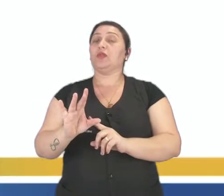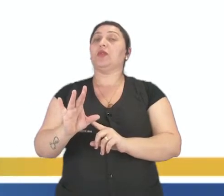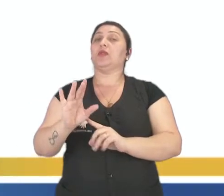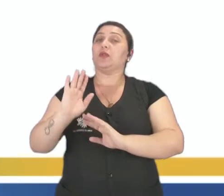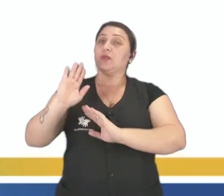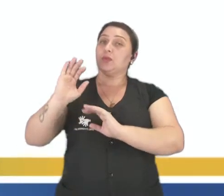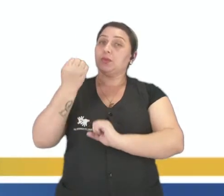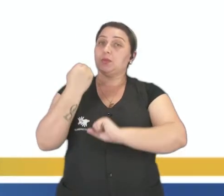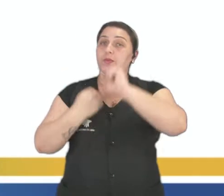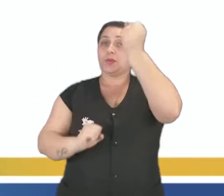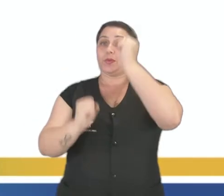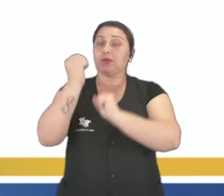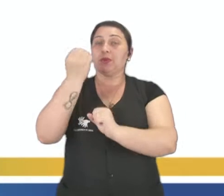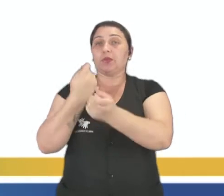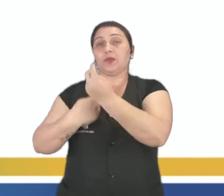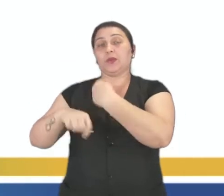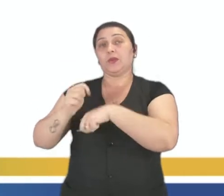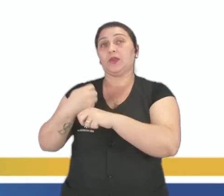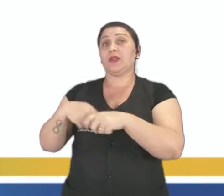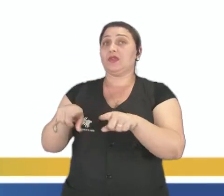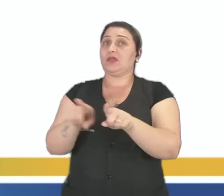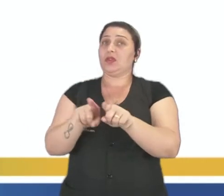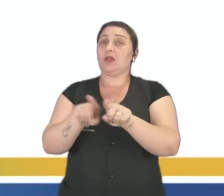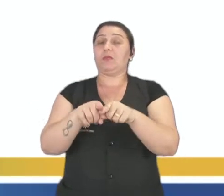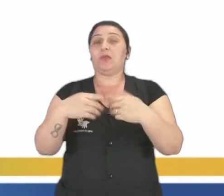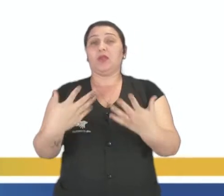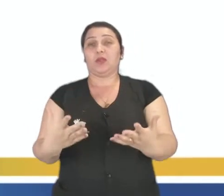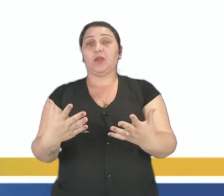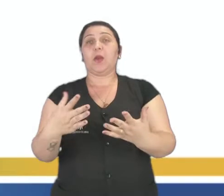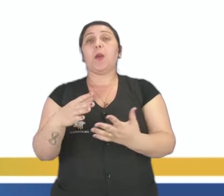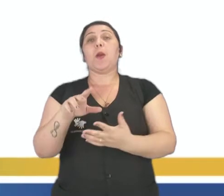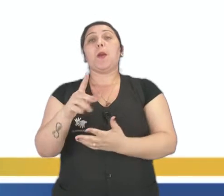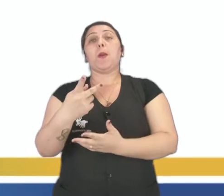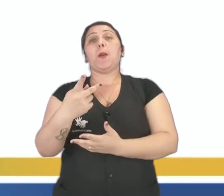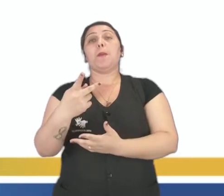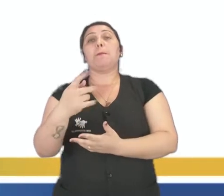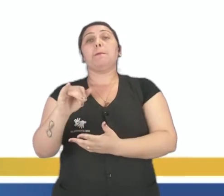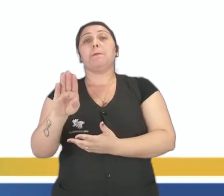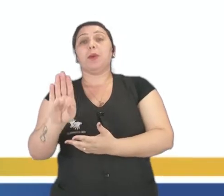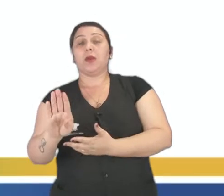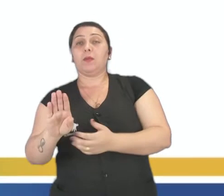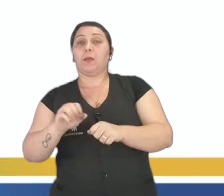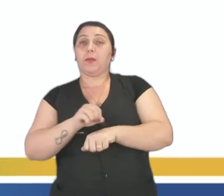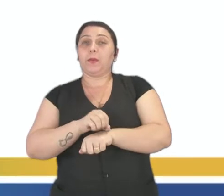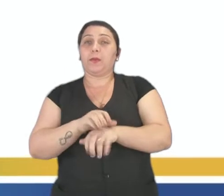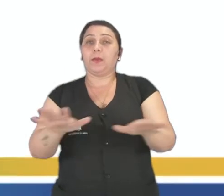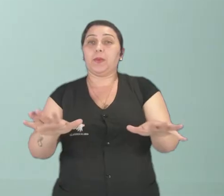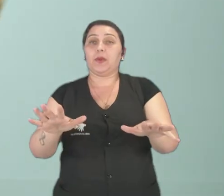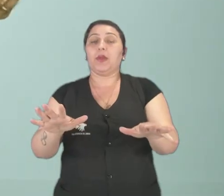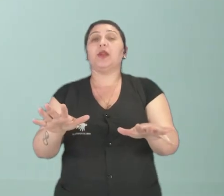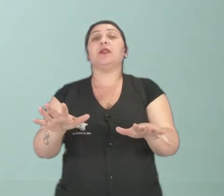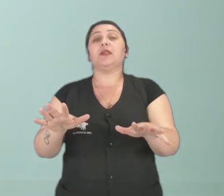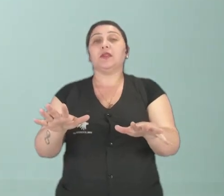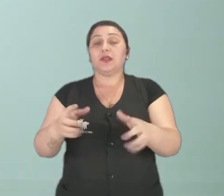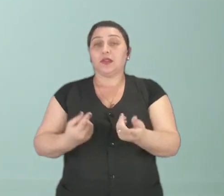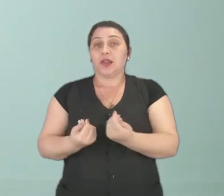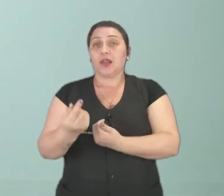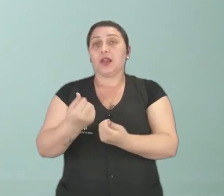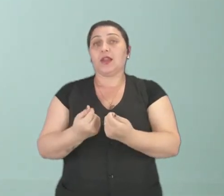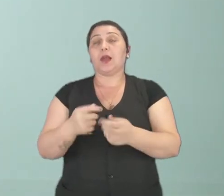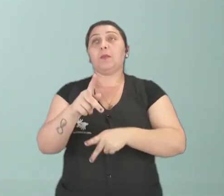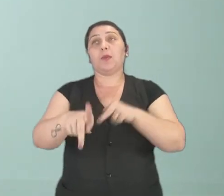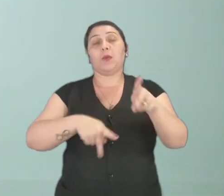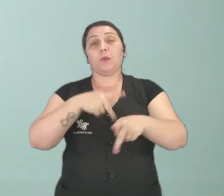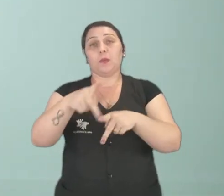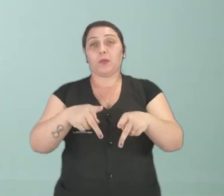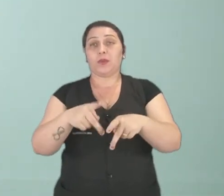produção industrial e econômica. E nem também de um PIB enorme, quando na verdade a distribuição dessa renda não está para a população